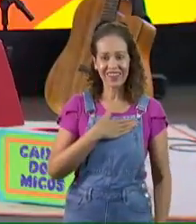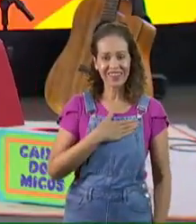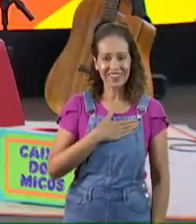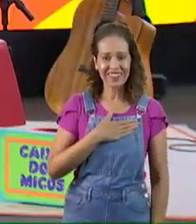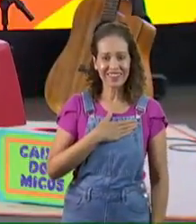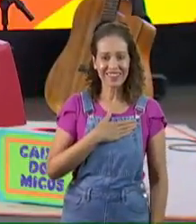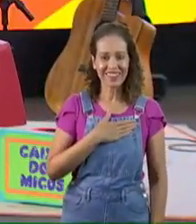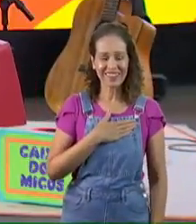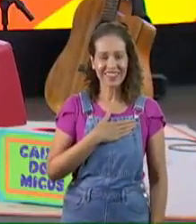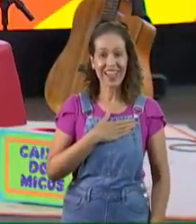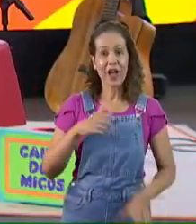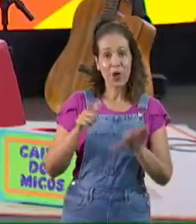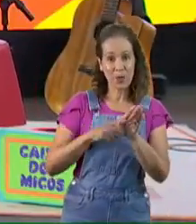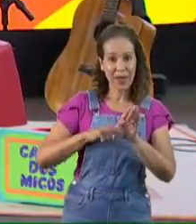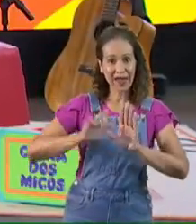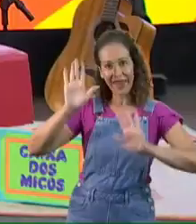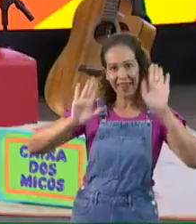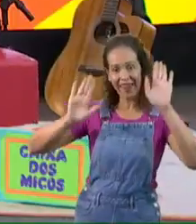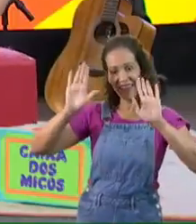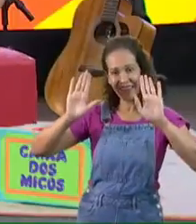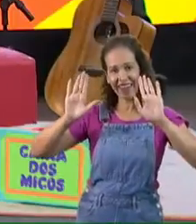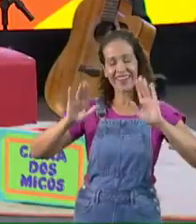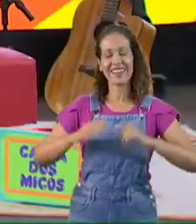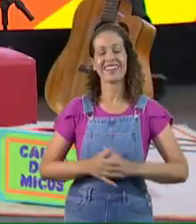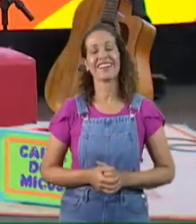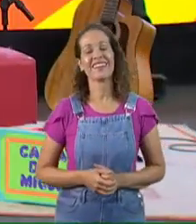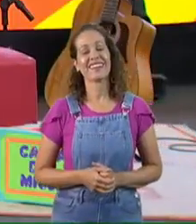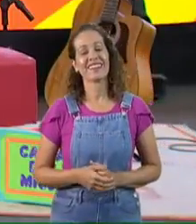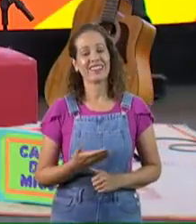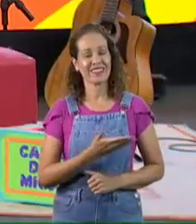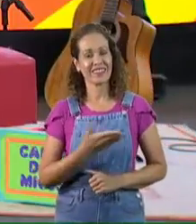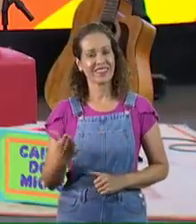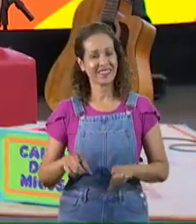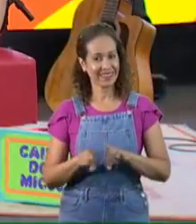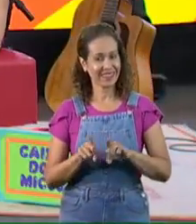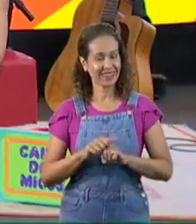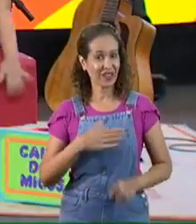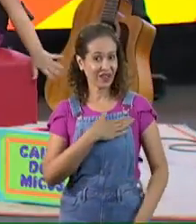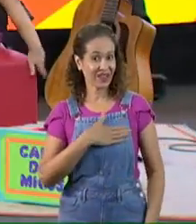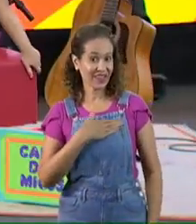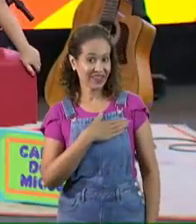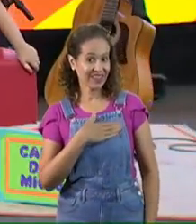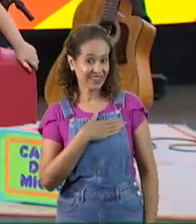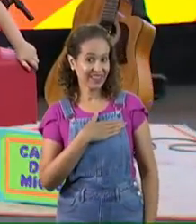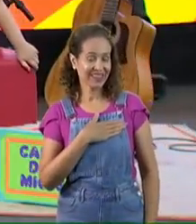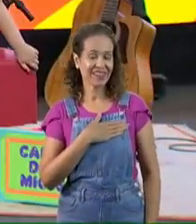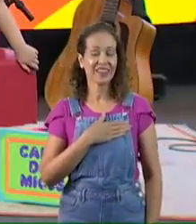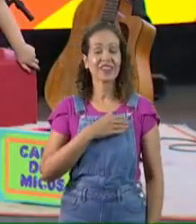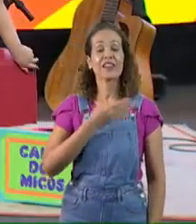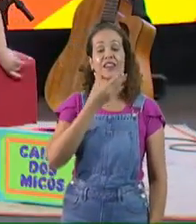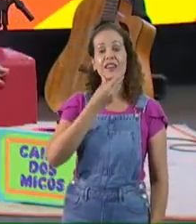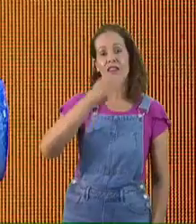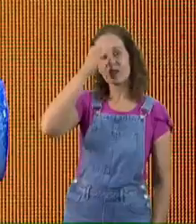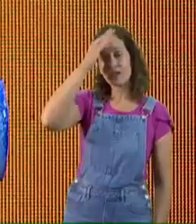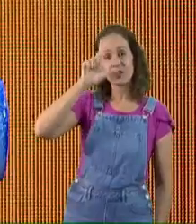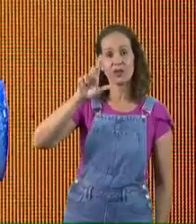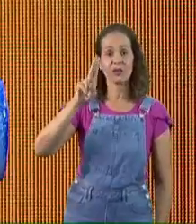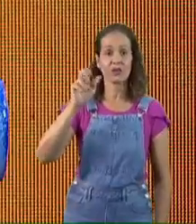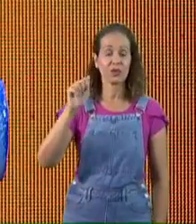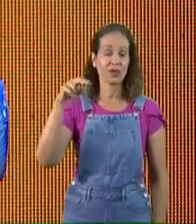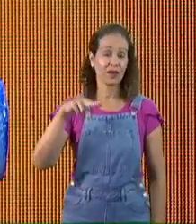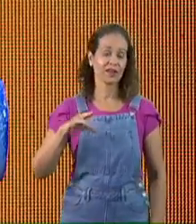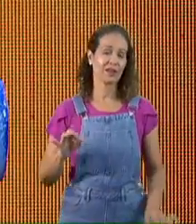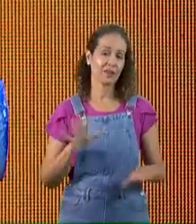Pode levantar os pés também? Todo mundo aqui gosta de lasanha. Vocês aí também gostam de lasanha, né? E o tio Luan, né? Encerramos aqui esse